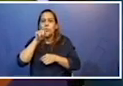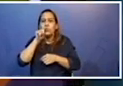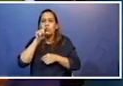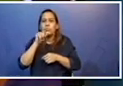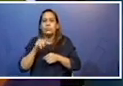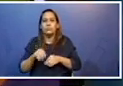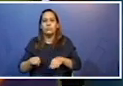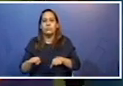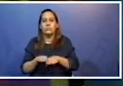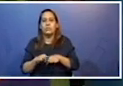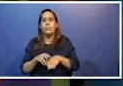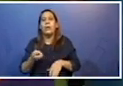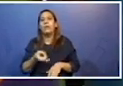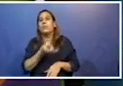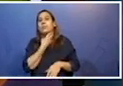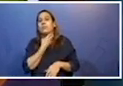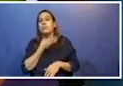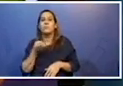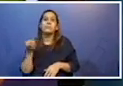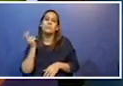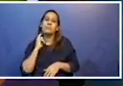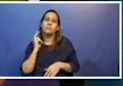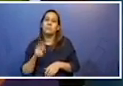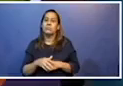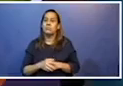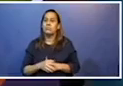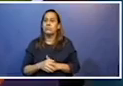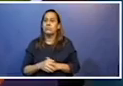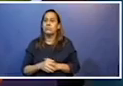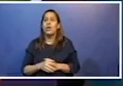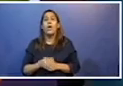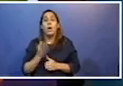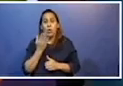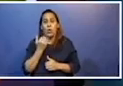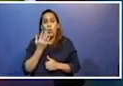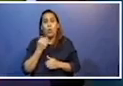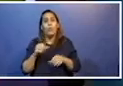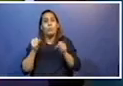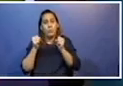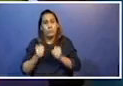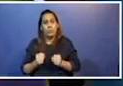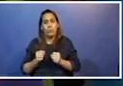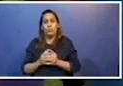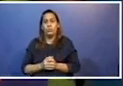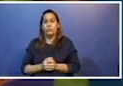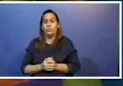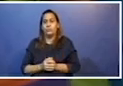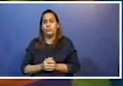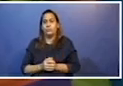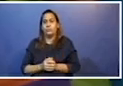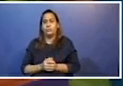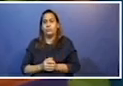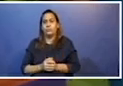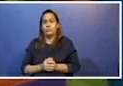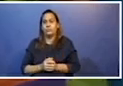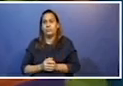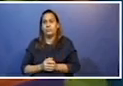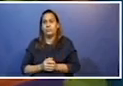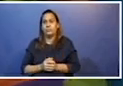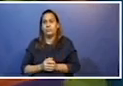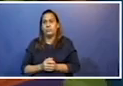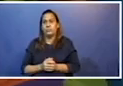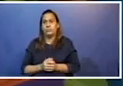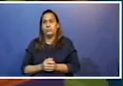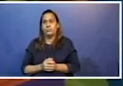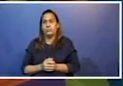e morcegos. Então, esse cacto é uma planta comestível até para os seres humanos, ok?